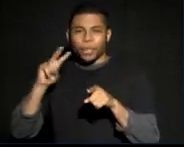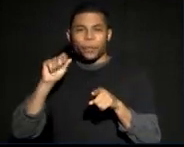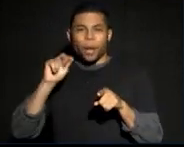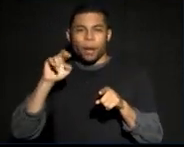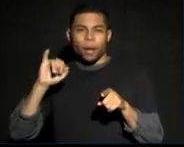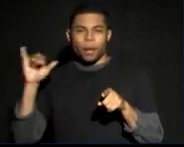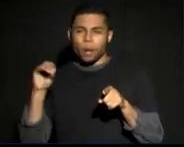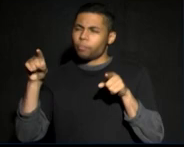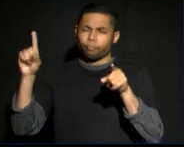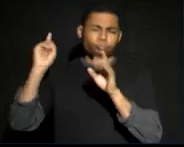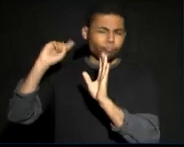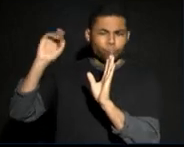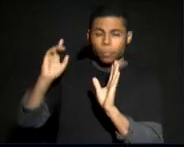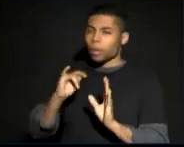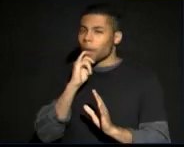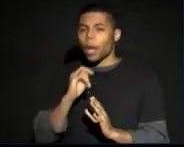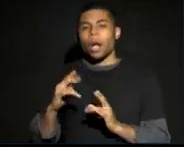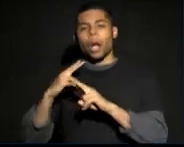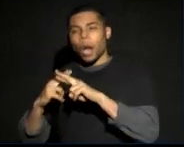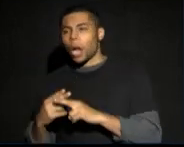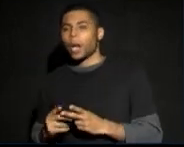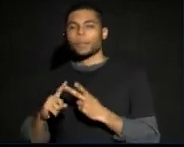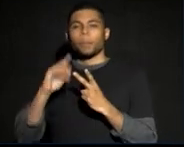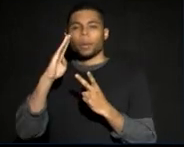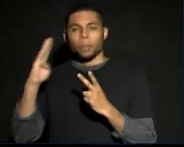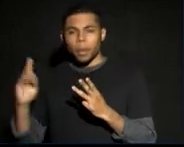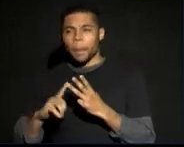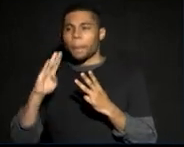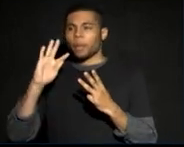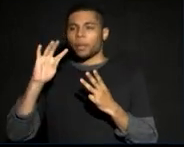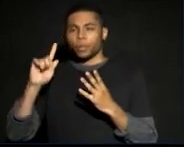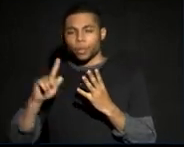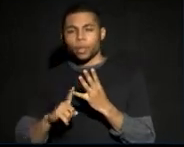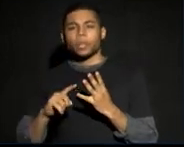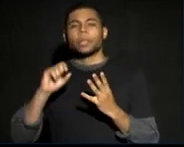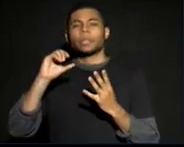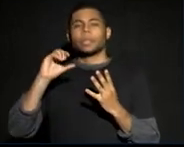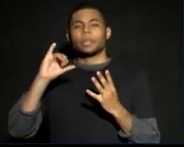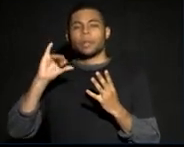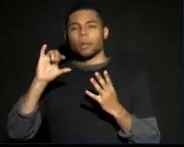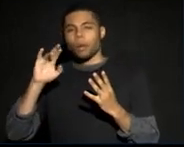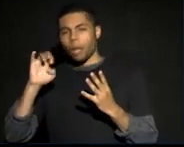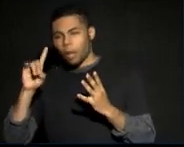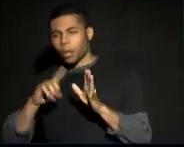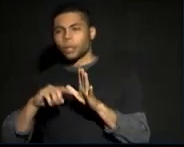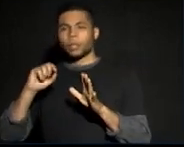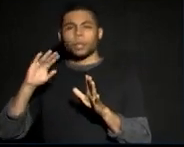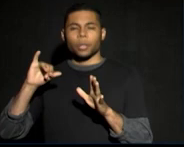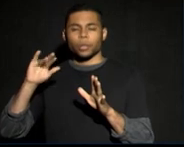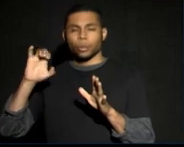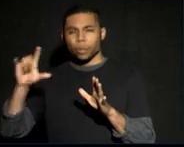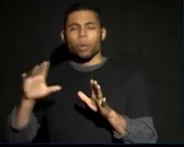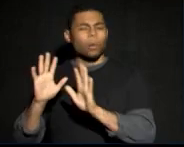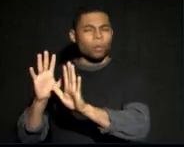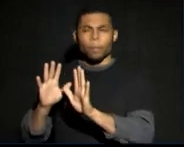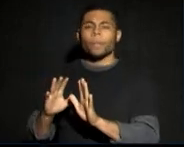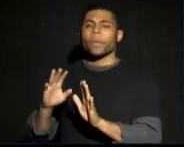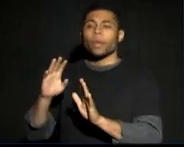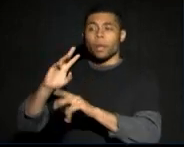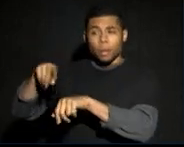varejo e aí seja através da caixa do Banco do Brasil do BTG do Sicredi da cresol fazer os heróis nacionais seria um